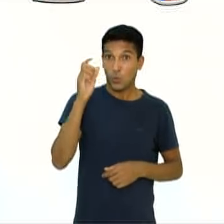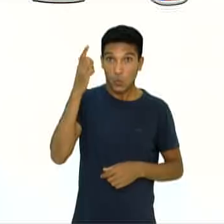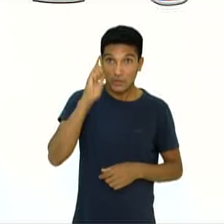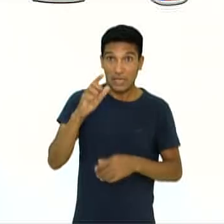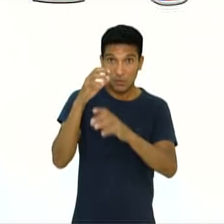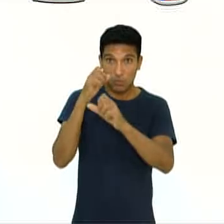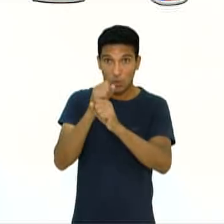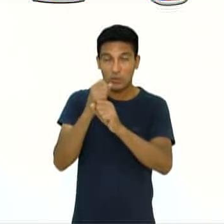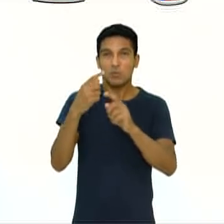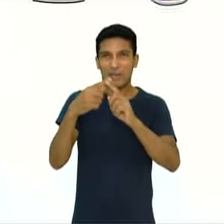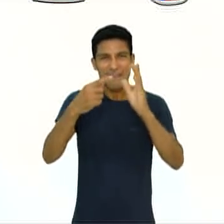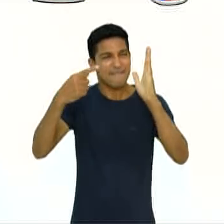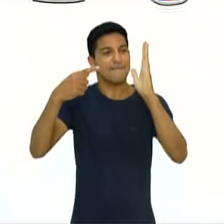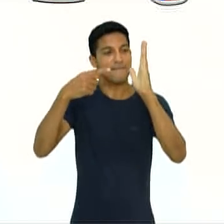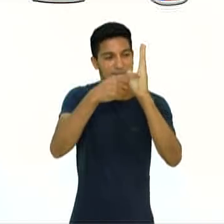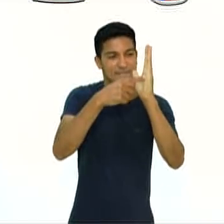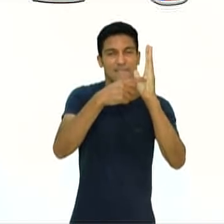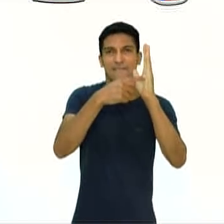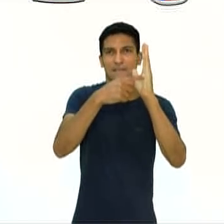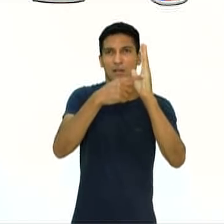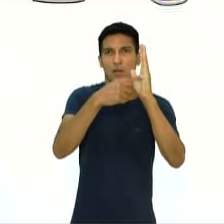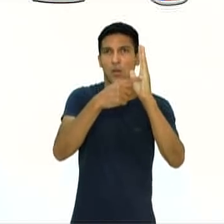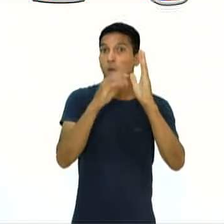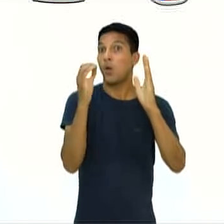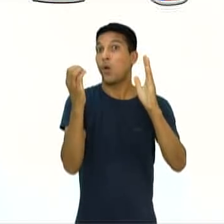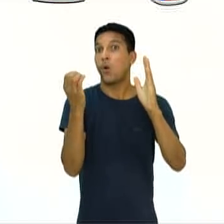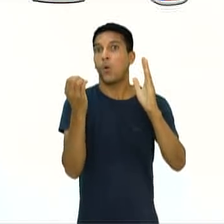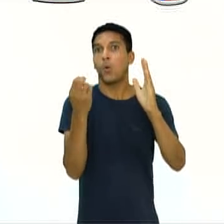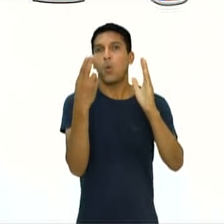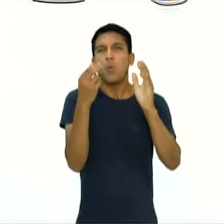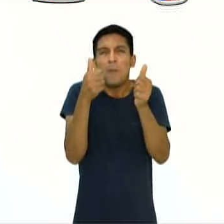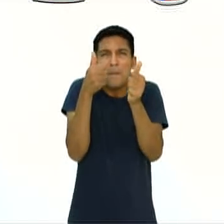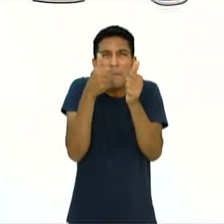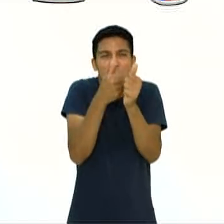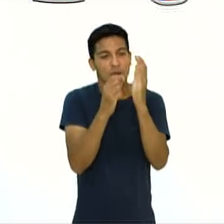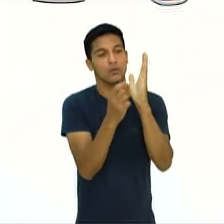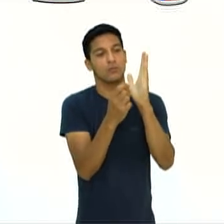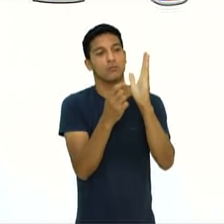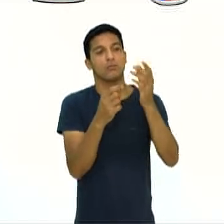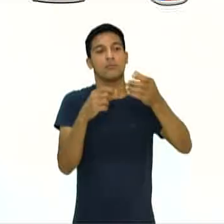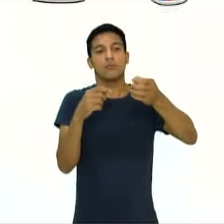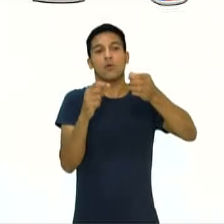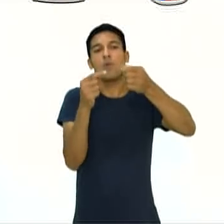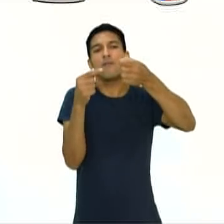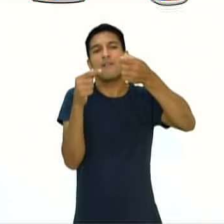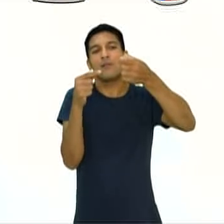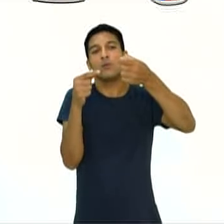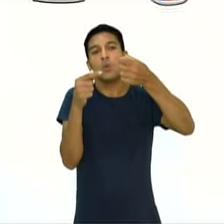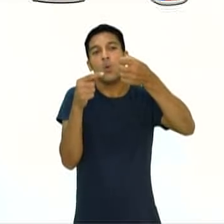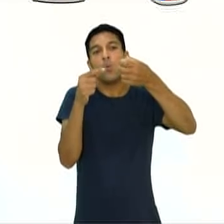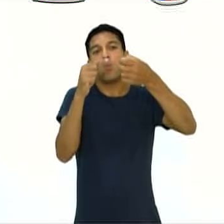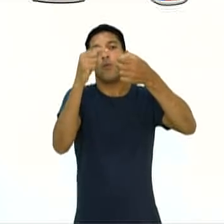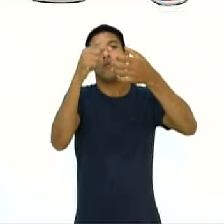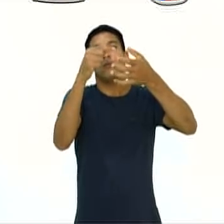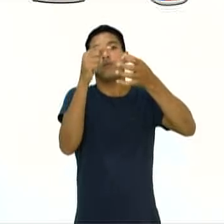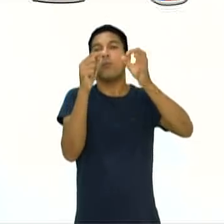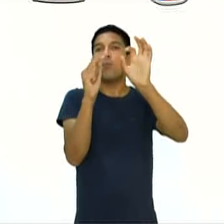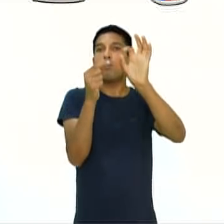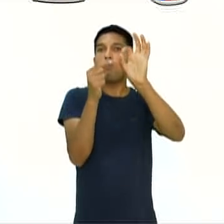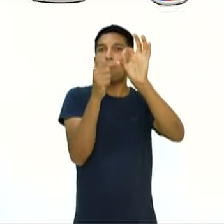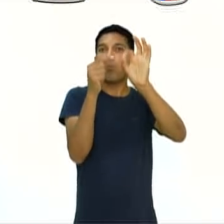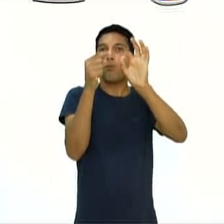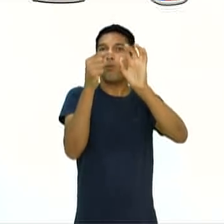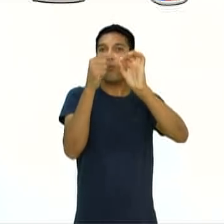Pontua a flecha que ficar mais próxima do centro do alvo. C. O alvo é composto por